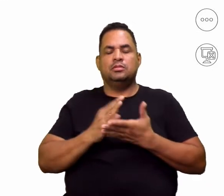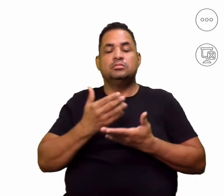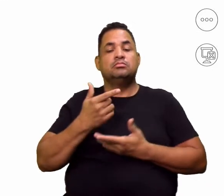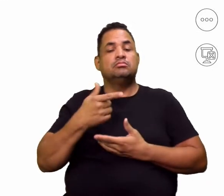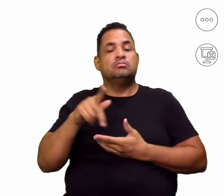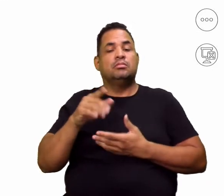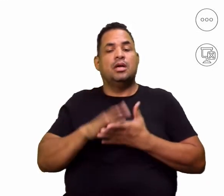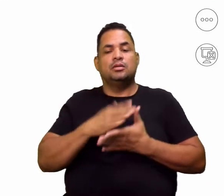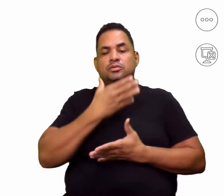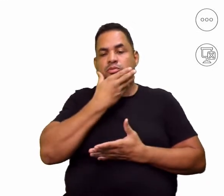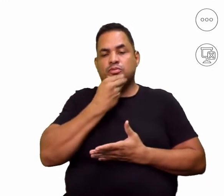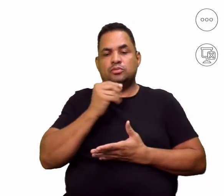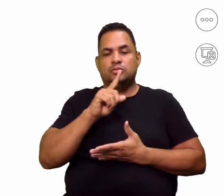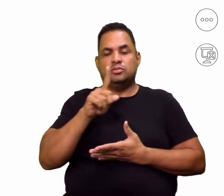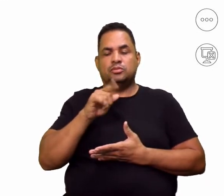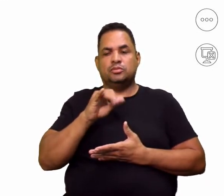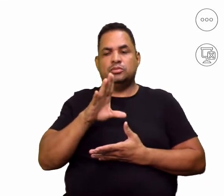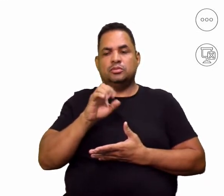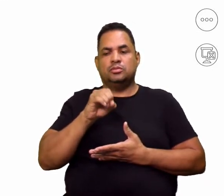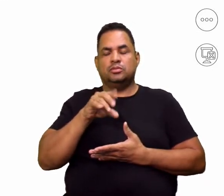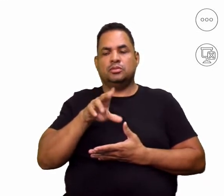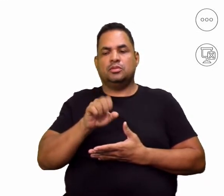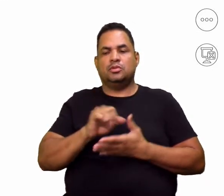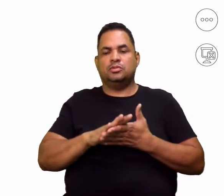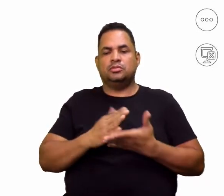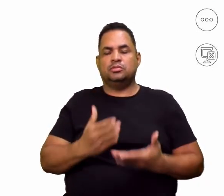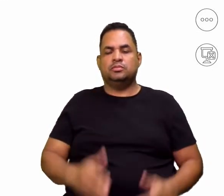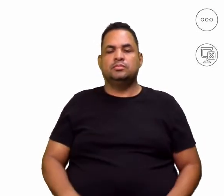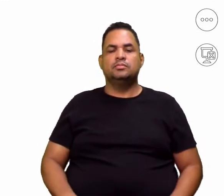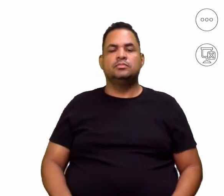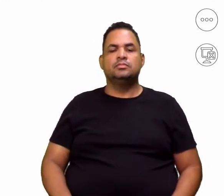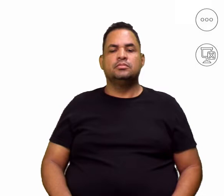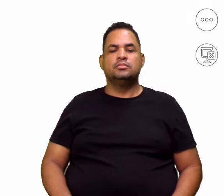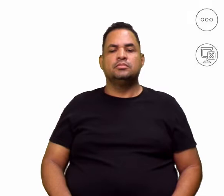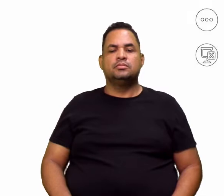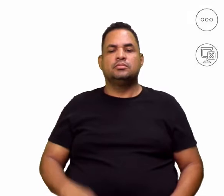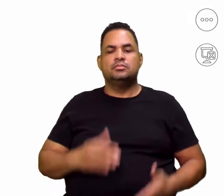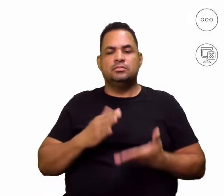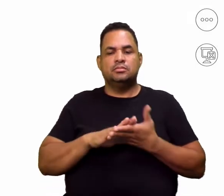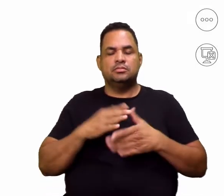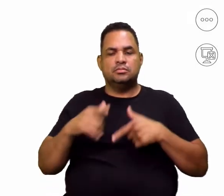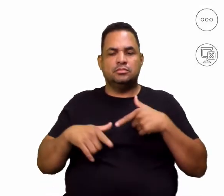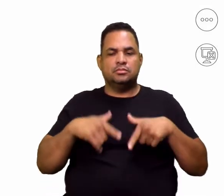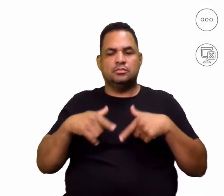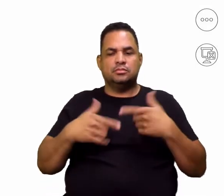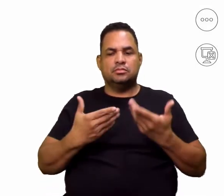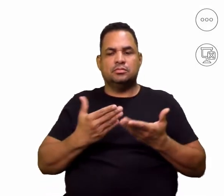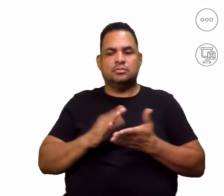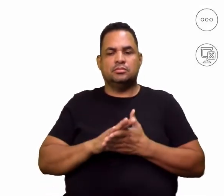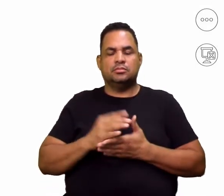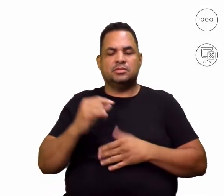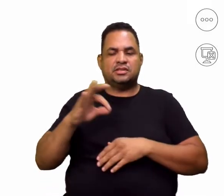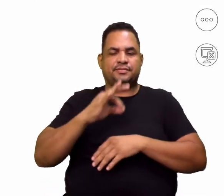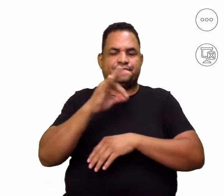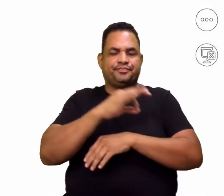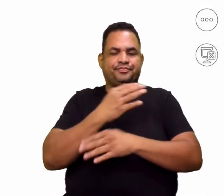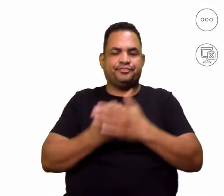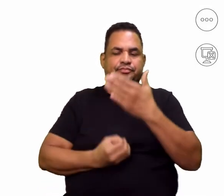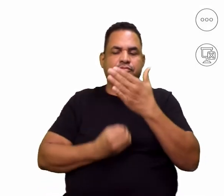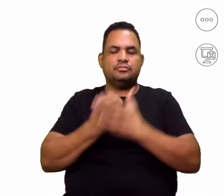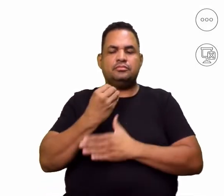são os machos. E aí eles vão formar os zangões. As operárias são frutos de fecundação, tá,